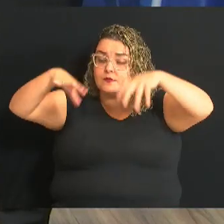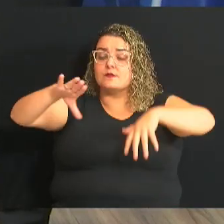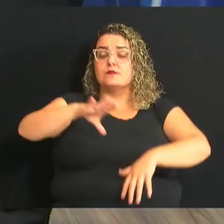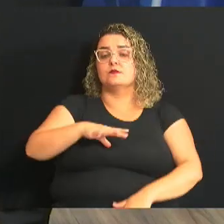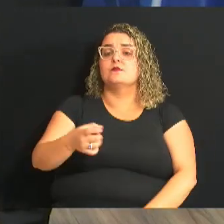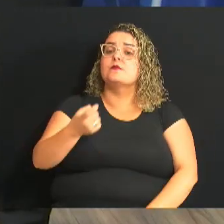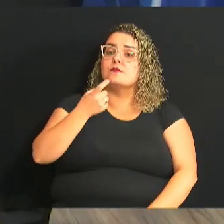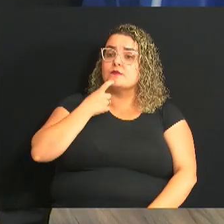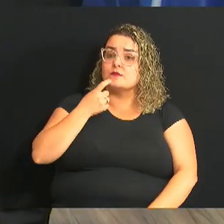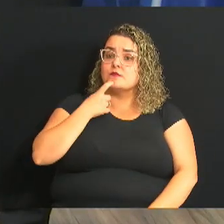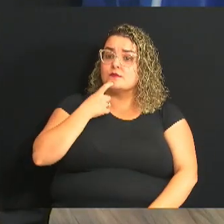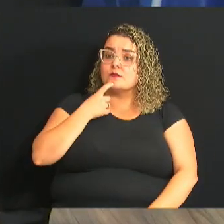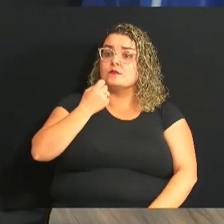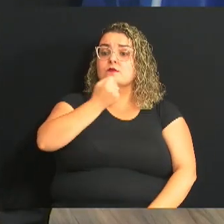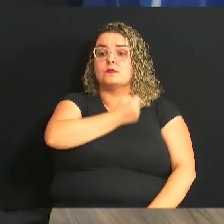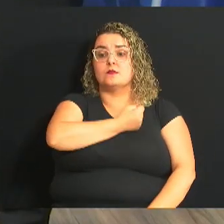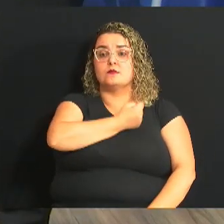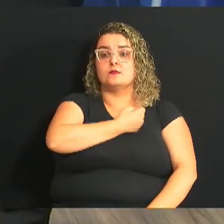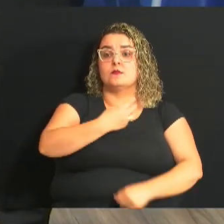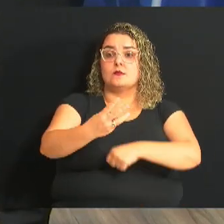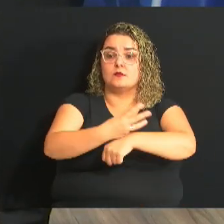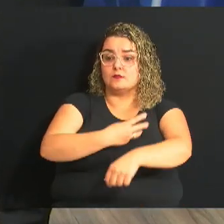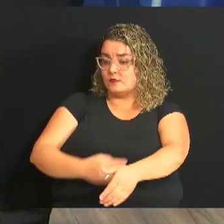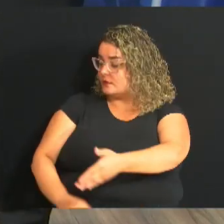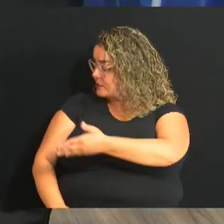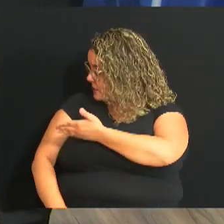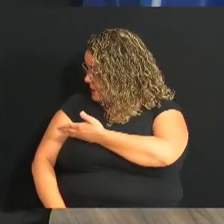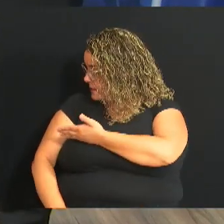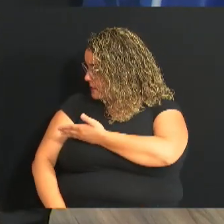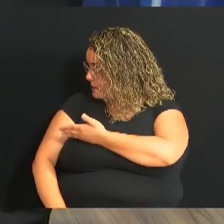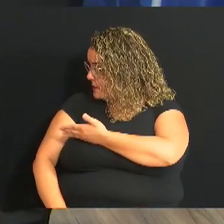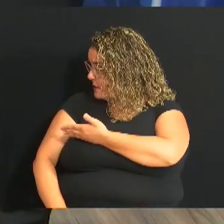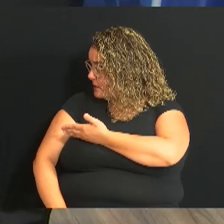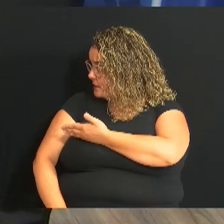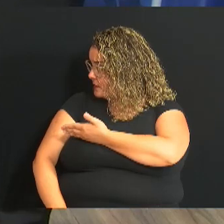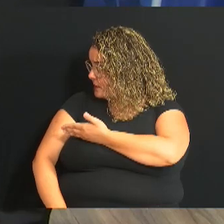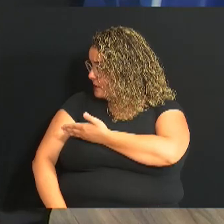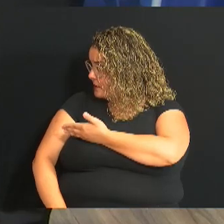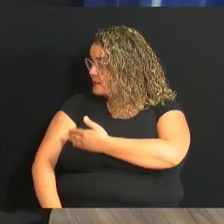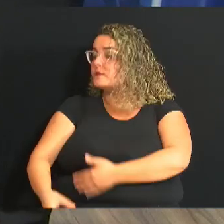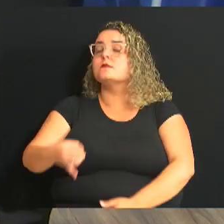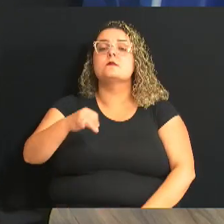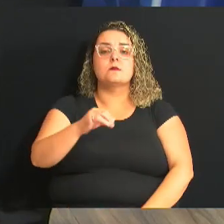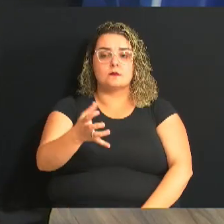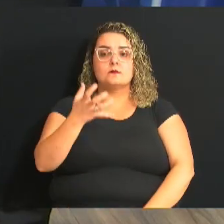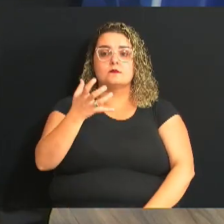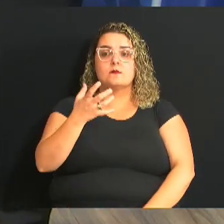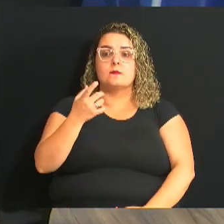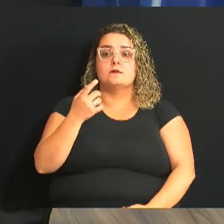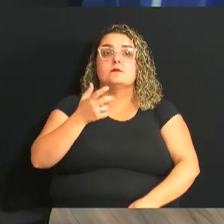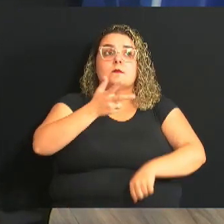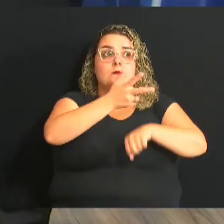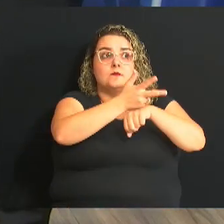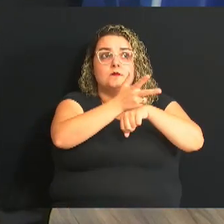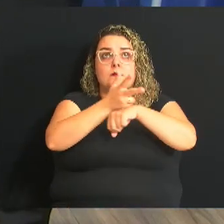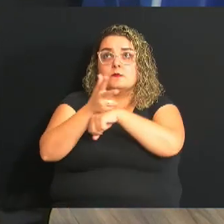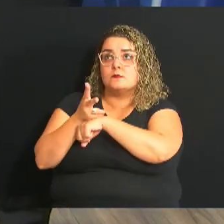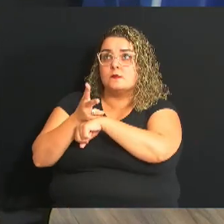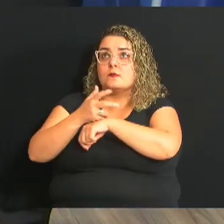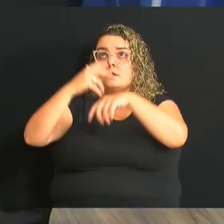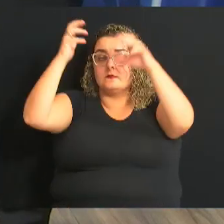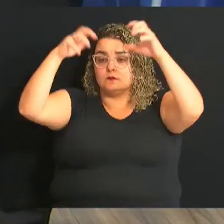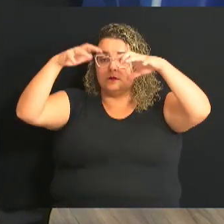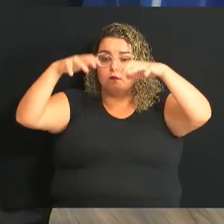Campinas. Número do nosso WhatsApp está aqui embaixo da sua tela. Se você quiser fazer algum registro da chuva que caiu aí na